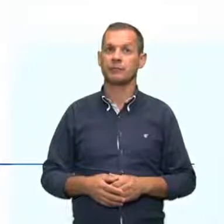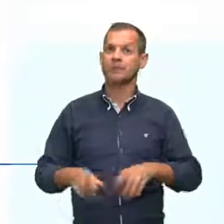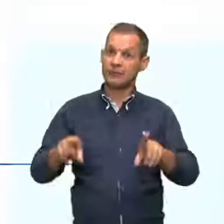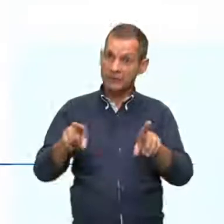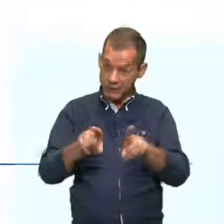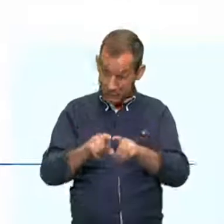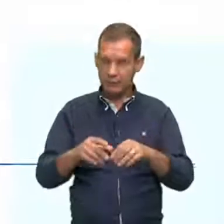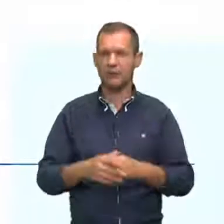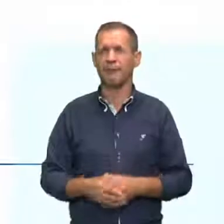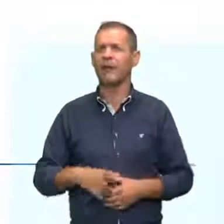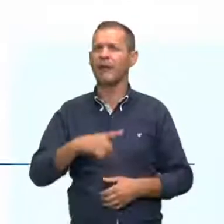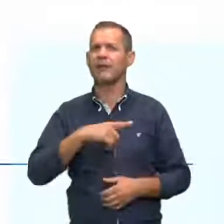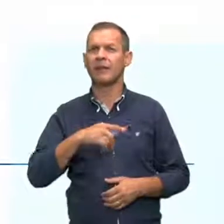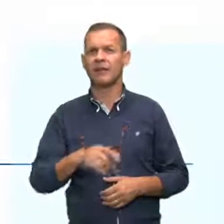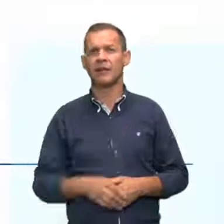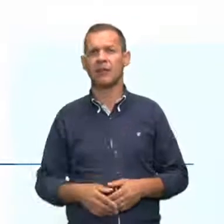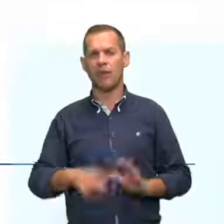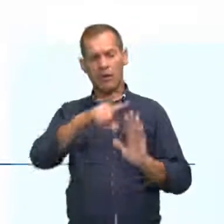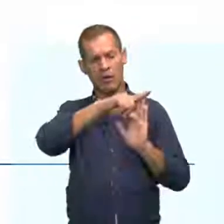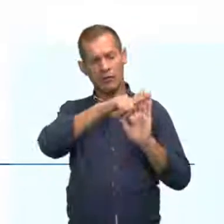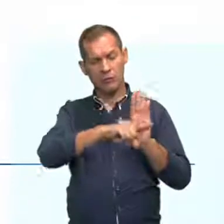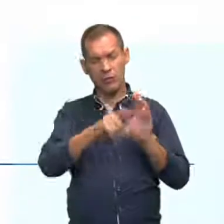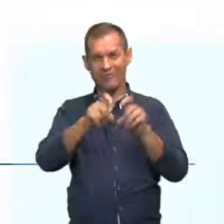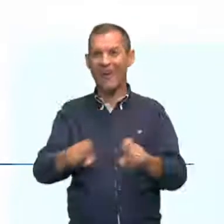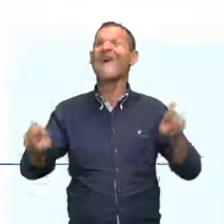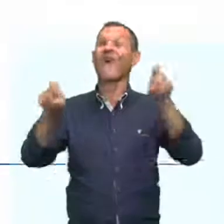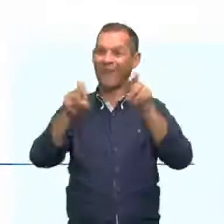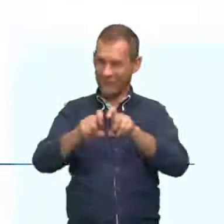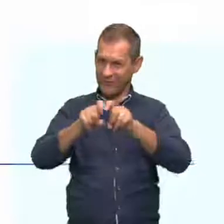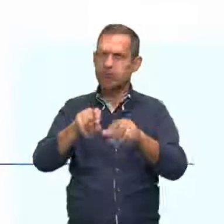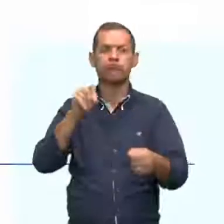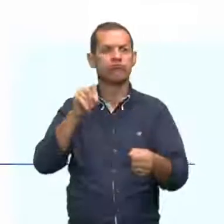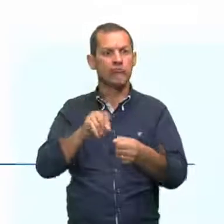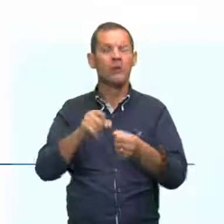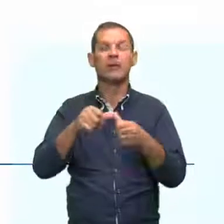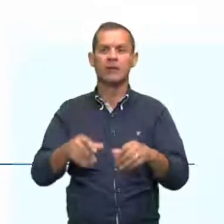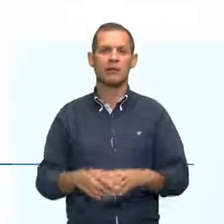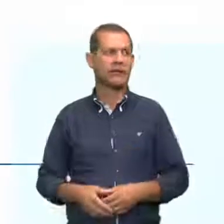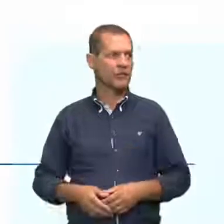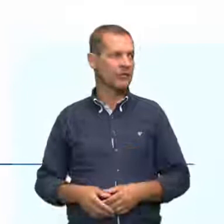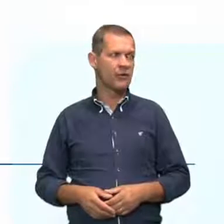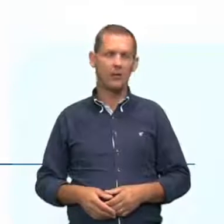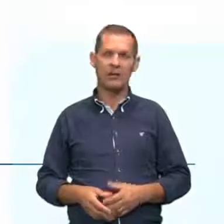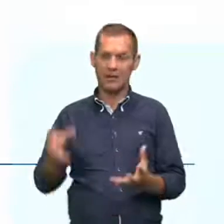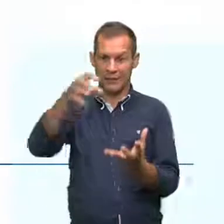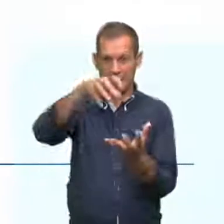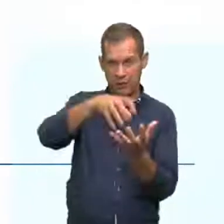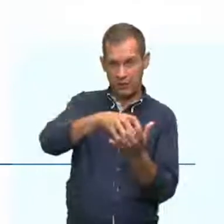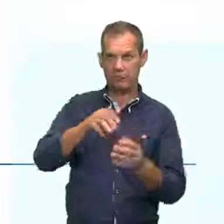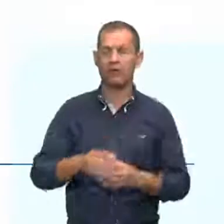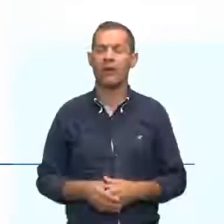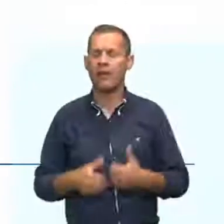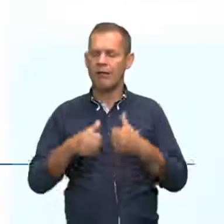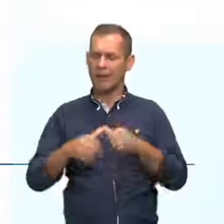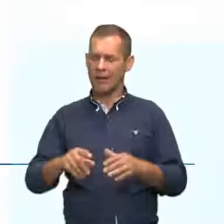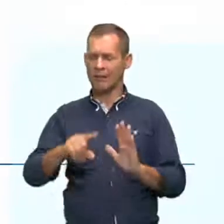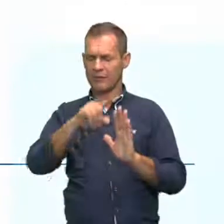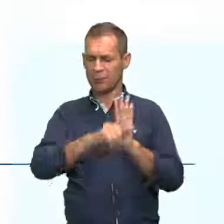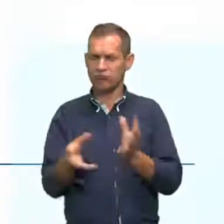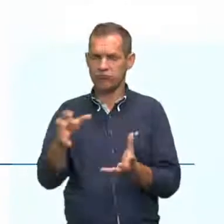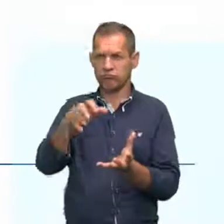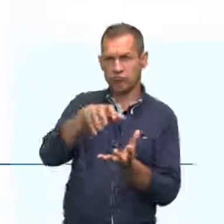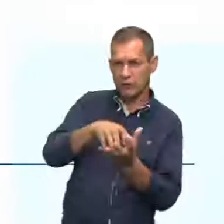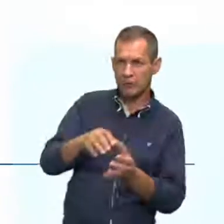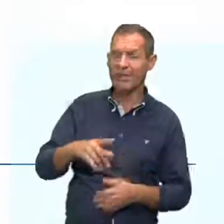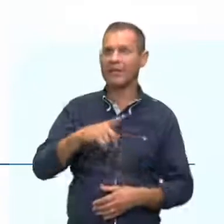E existem também os programas computacionais para fazer essa esteganografia. Esse processo de